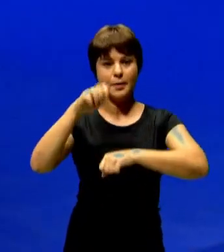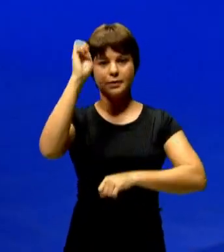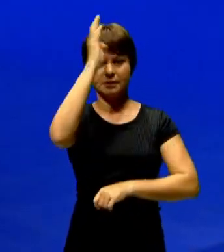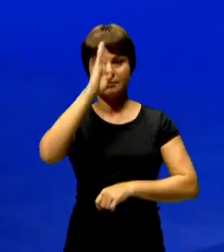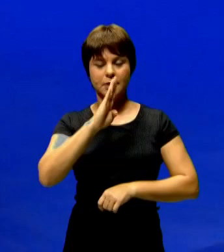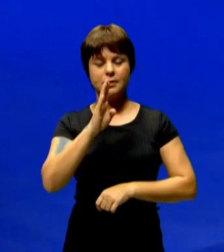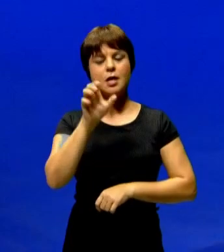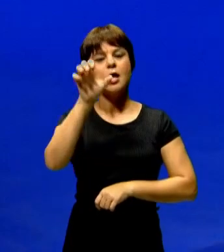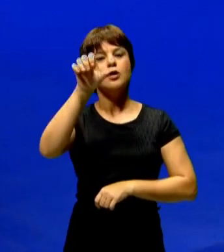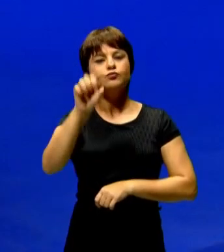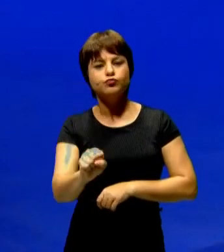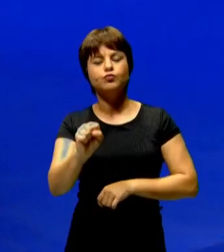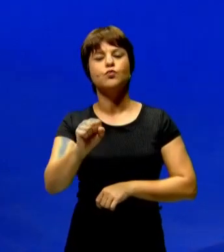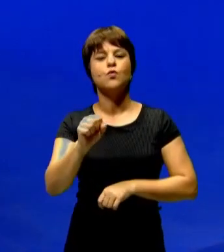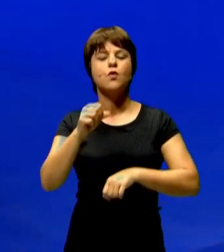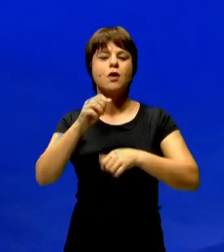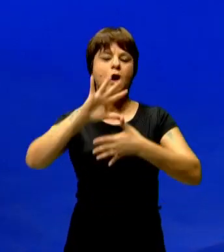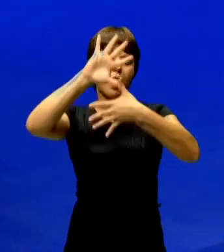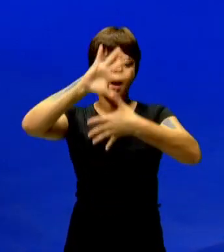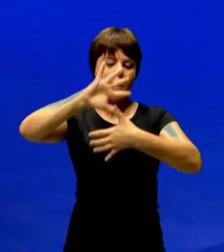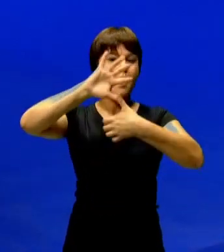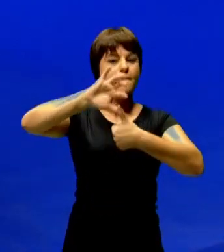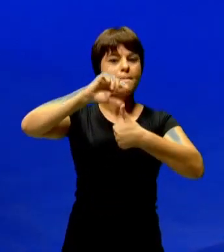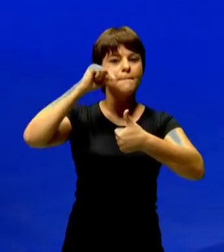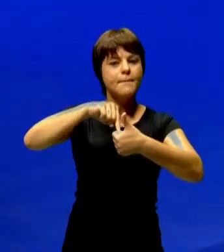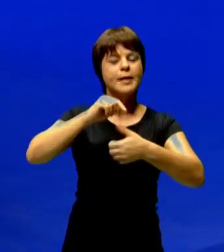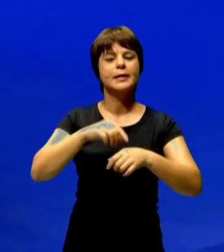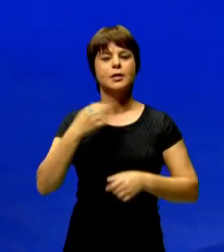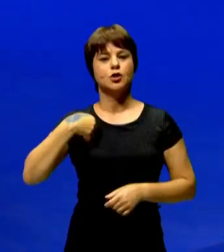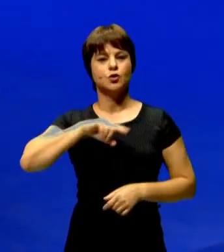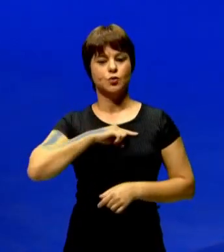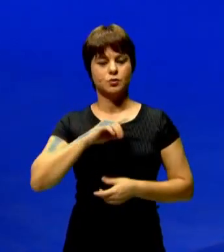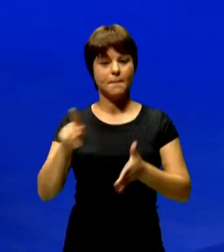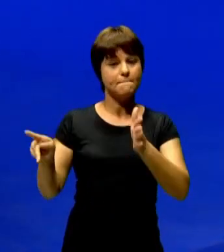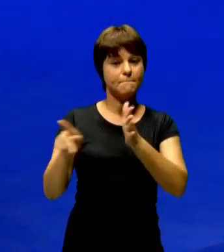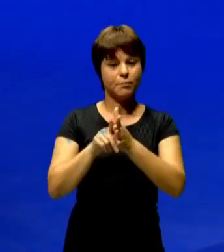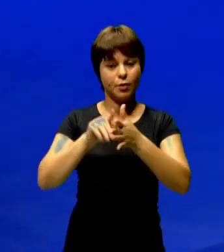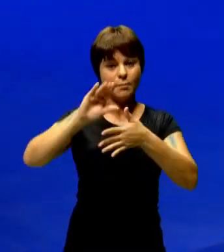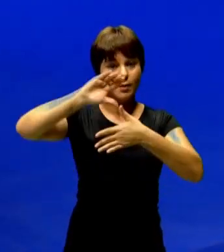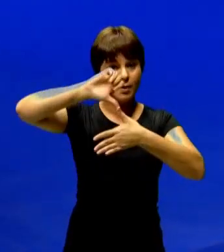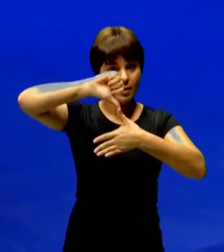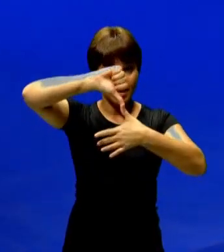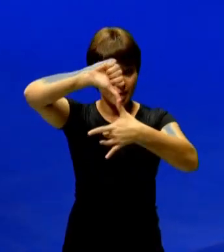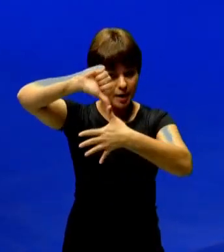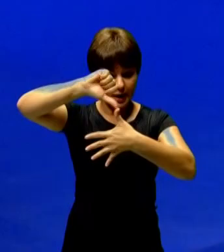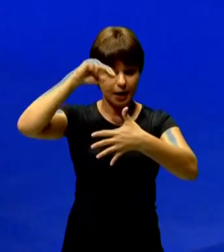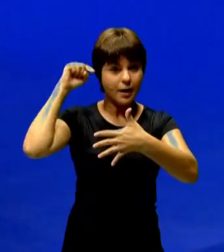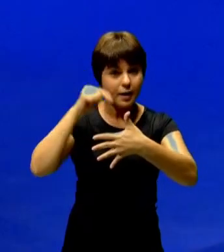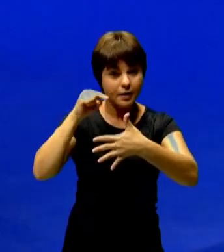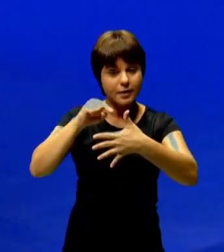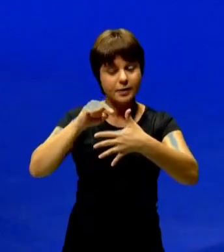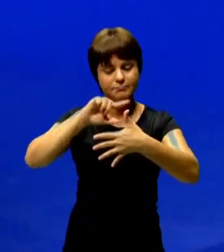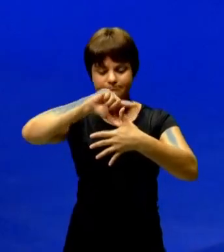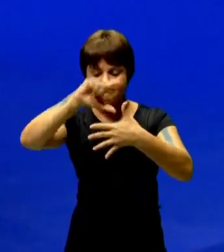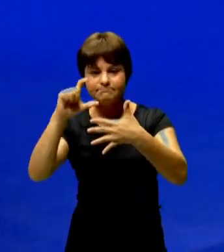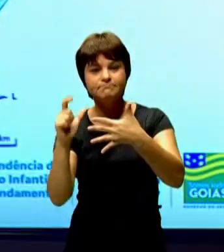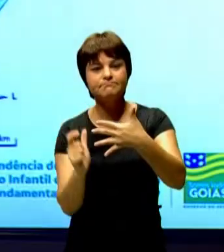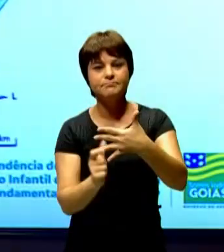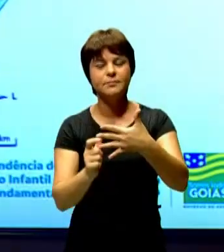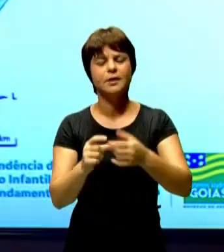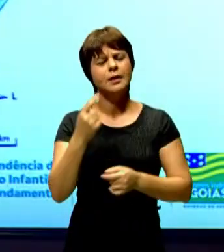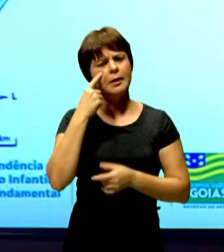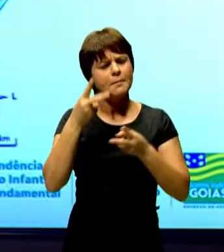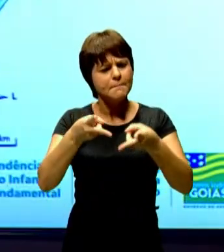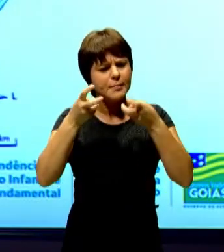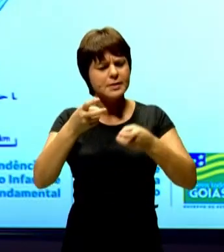placa sul-americana. Essa placa abarca o nosso continente, que é o continente sul-americano. Vamos lá. Mas perceba